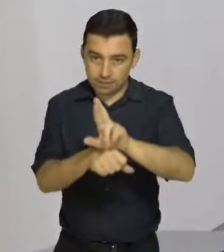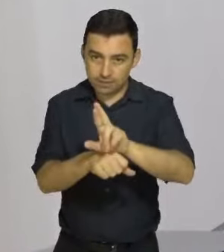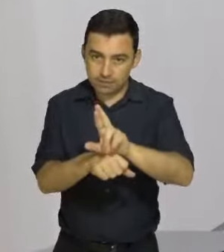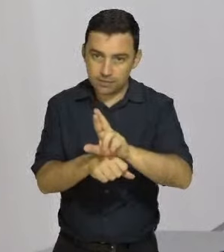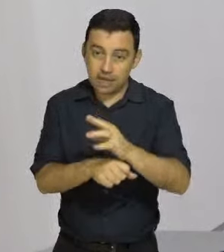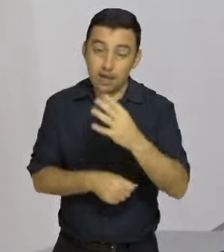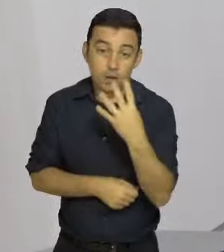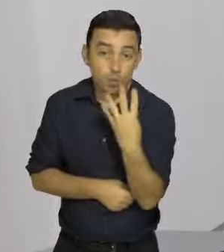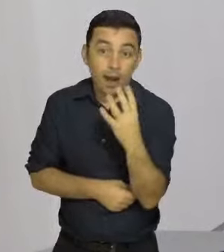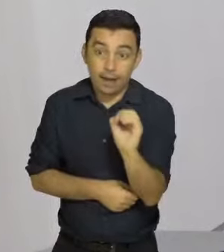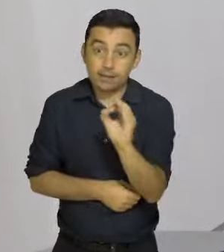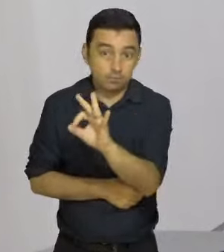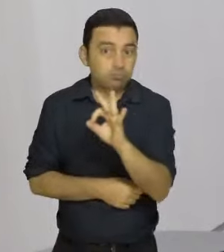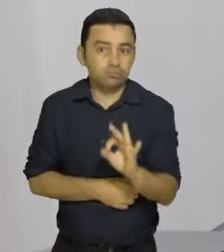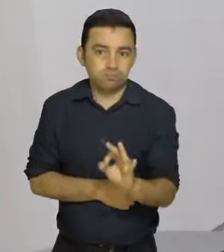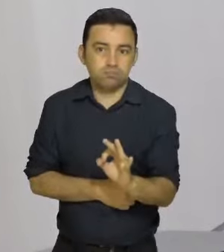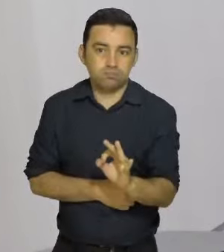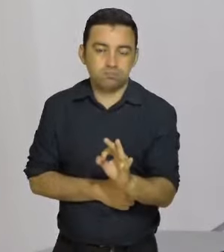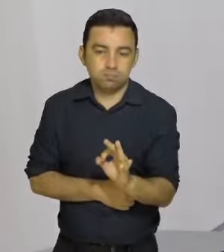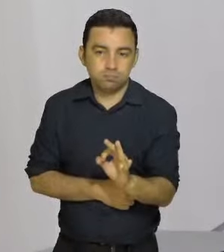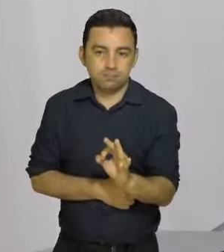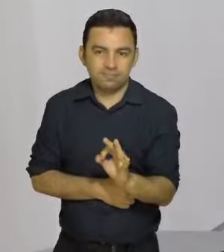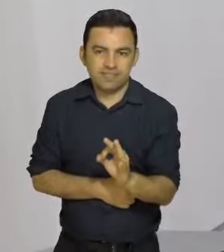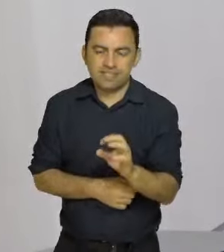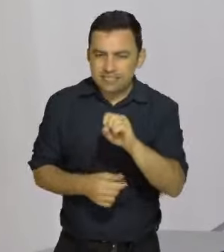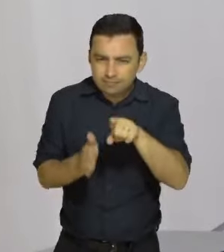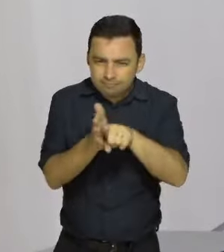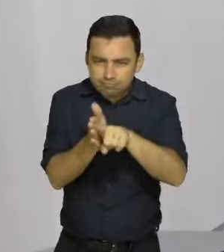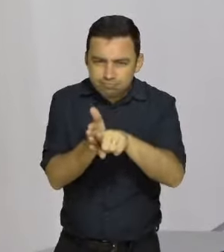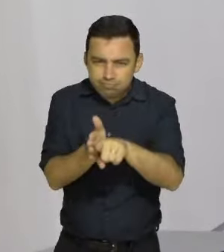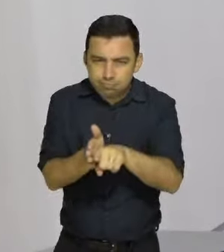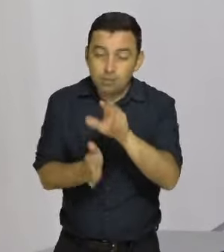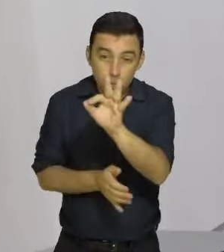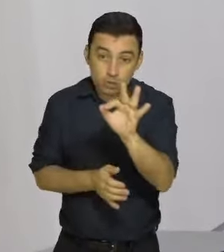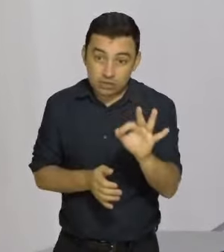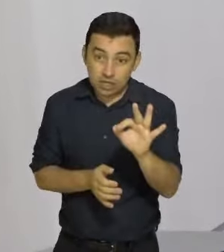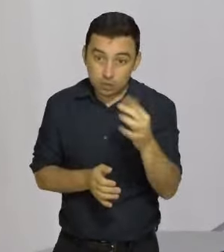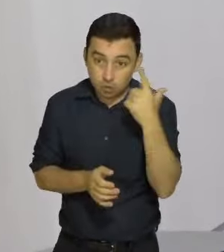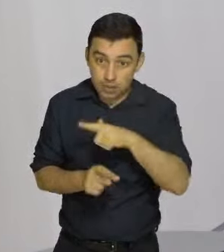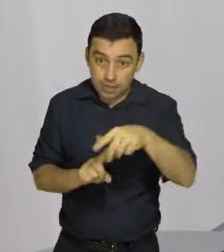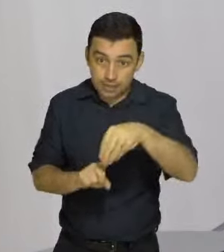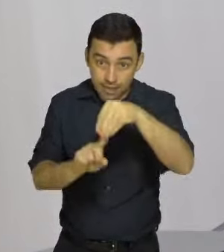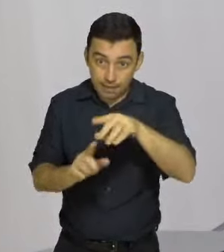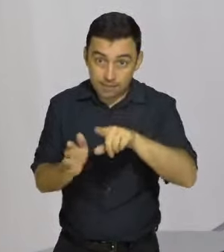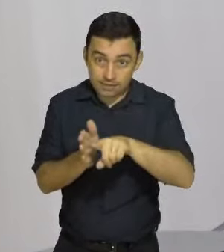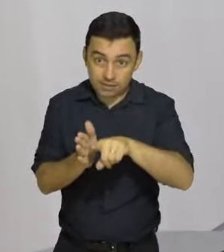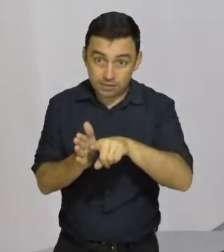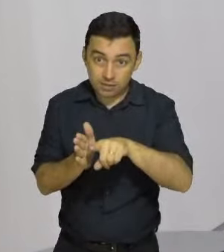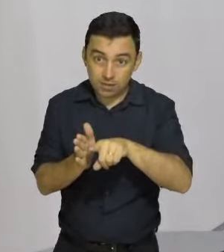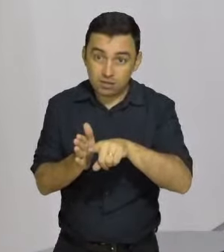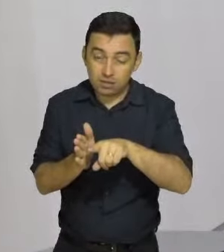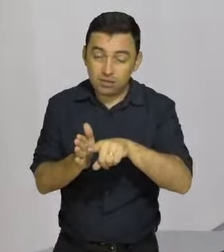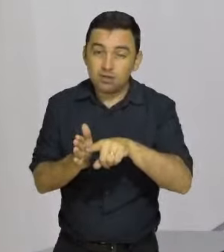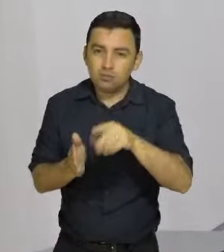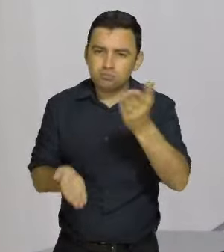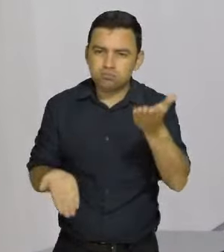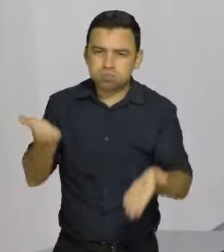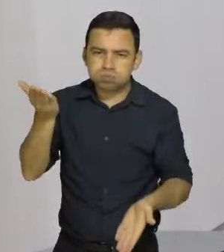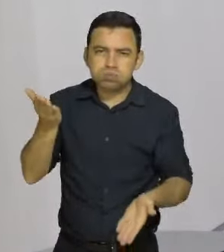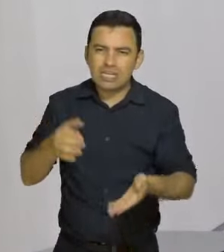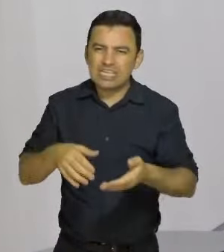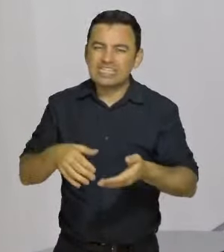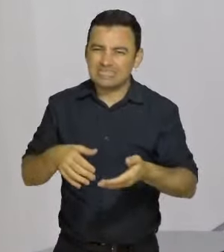de 40%. Quando se analisa a porcentagem de mulheres que lideram pesquisas, a desproporção de gênero